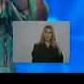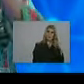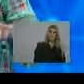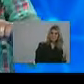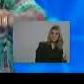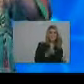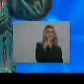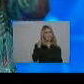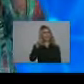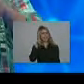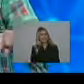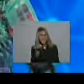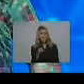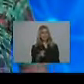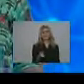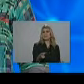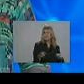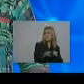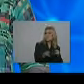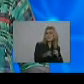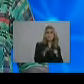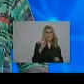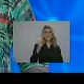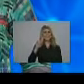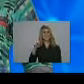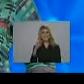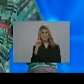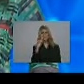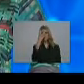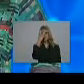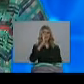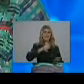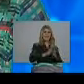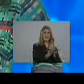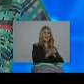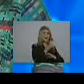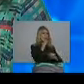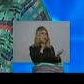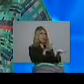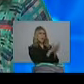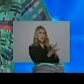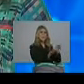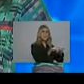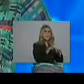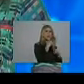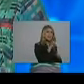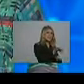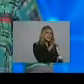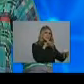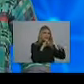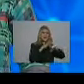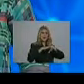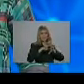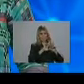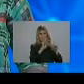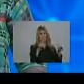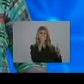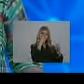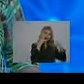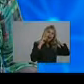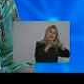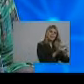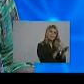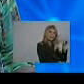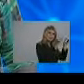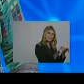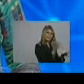as lésbicas, os transexuais não sejam agredidos pelo fato de ter orientação sexual diferente e que sejam atendidos